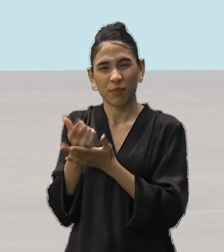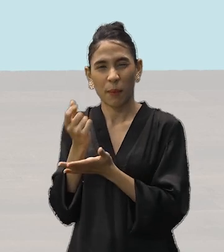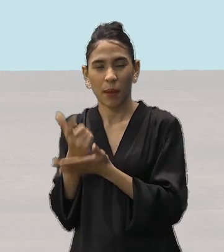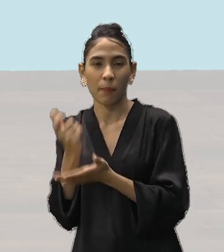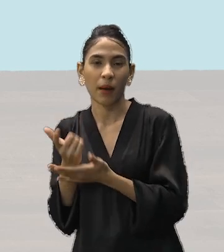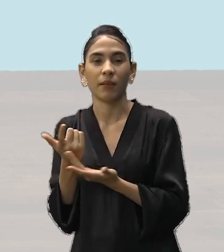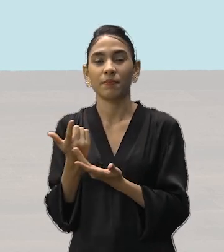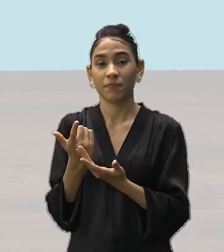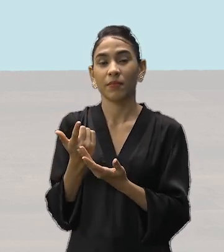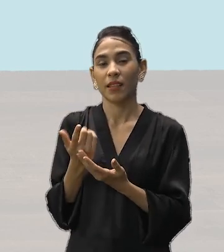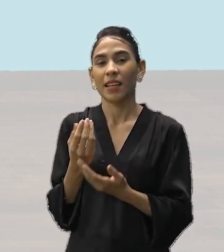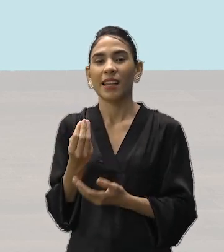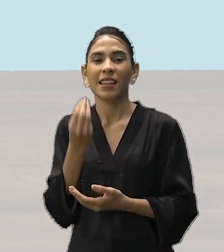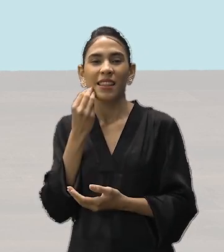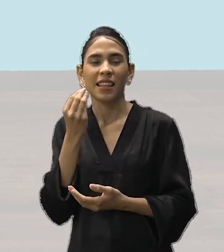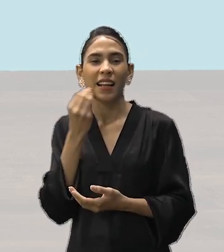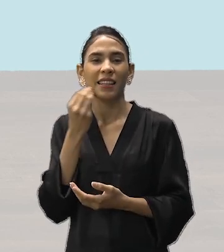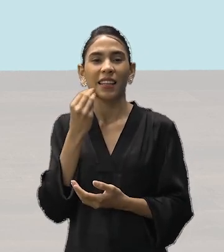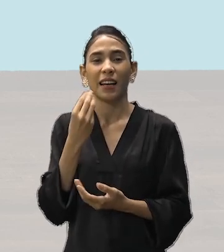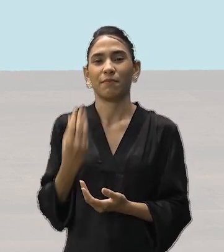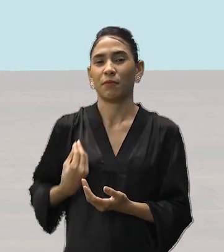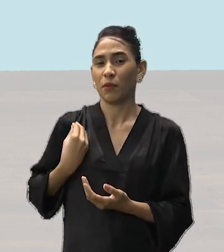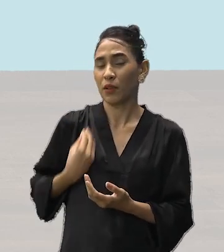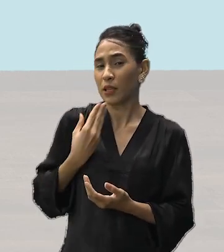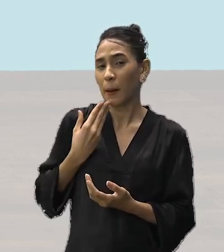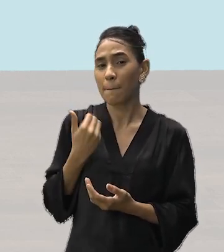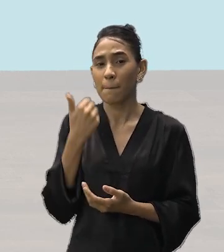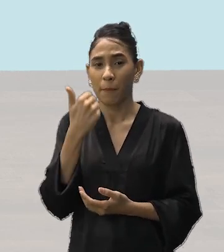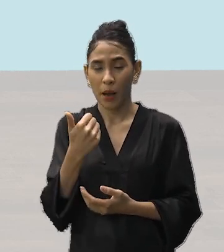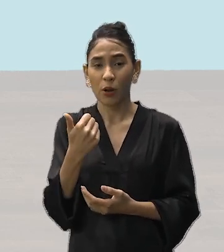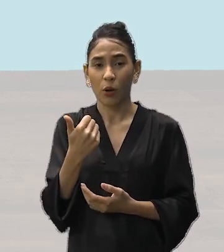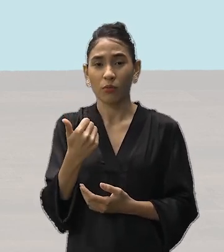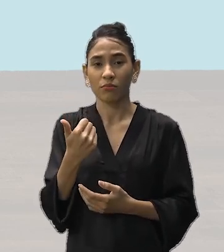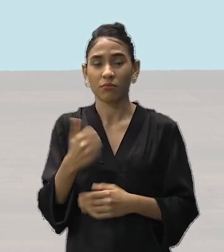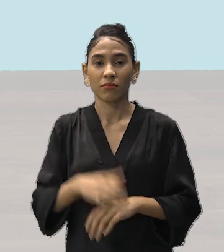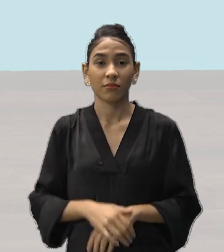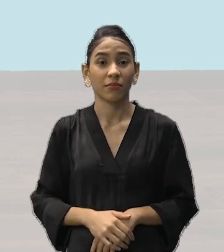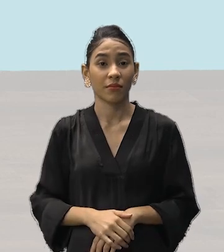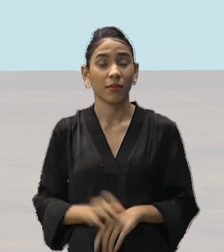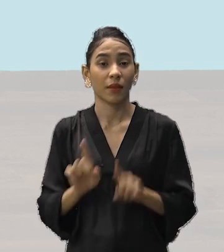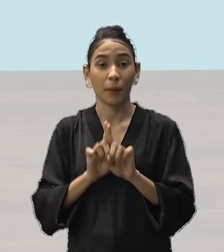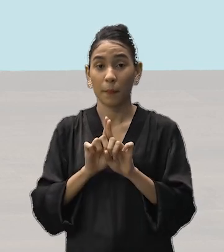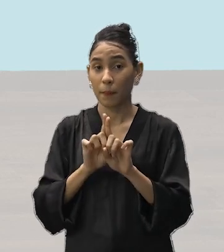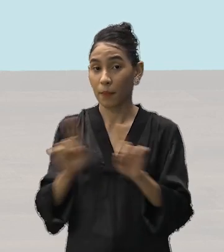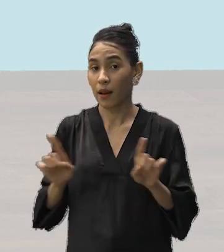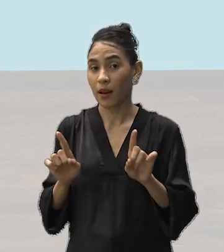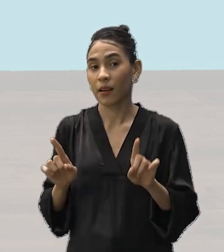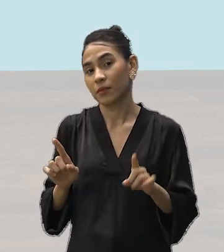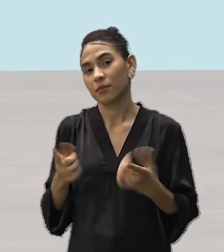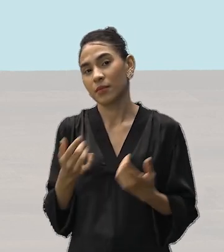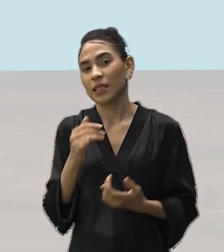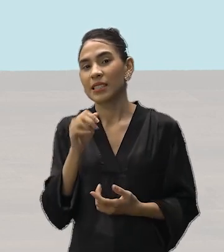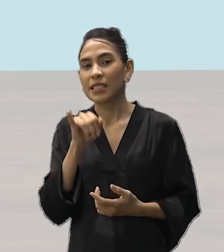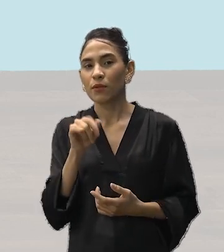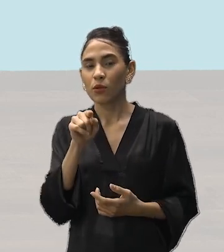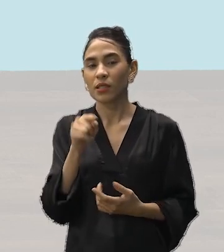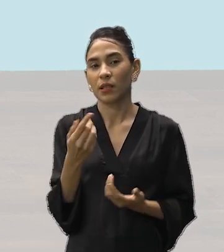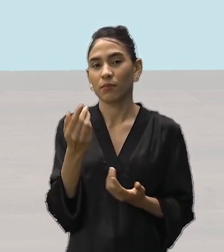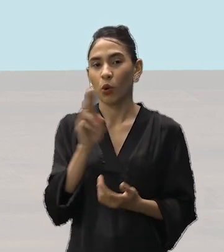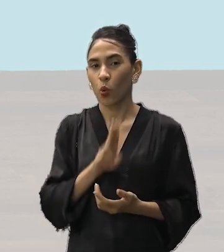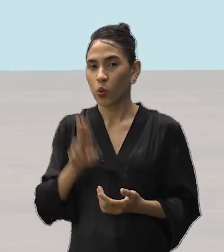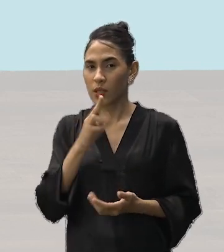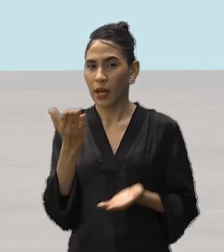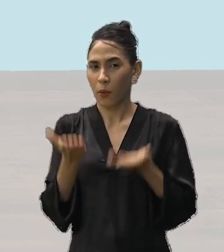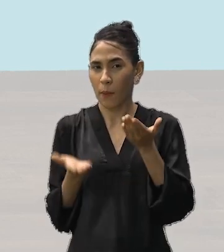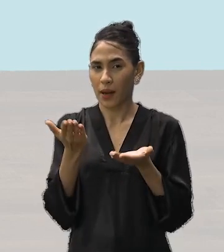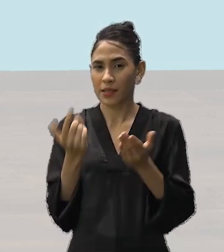essa decepção e tornar um pouco mais feliz aquele momento, tá bom? Mas, utilizando essa emoção, por exemplo,